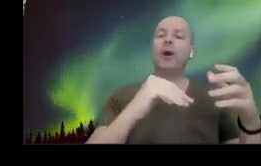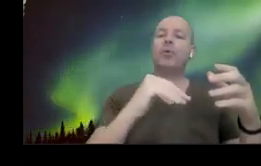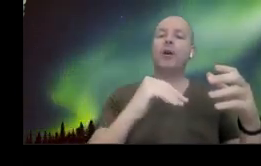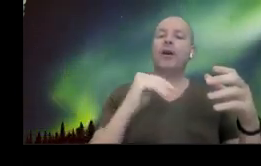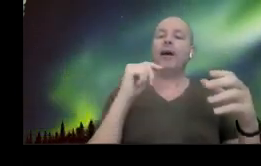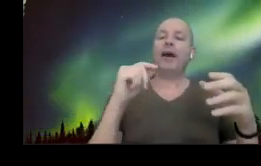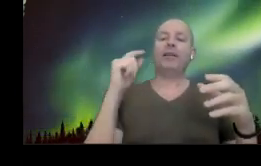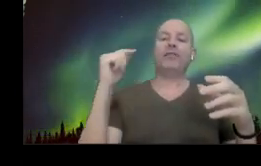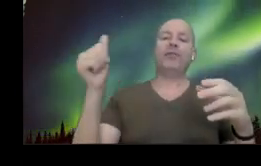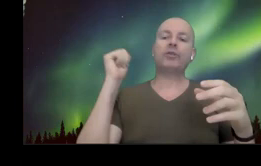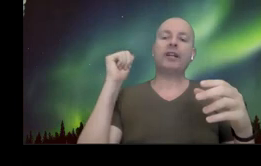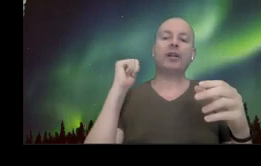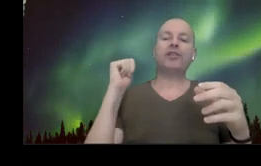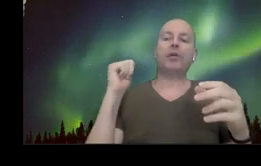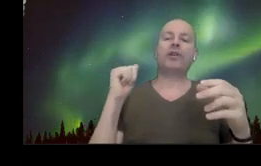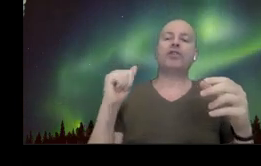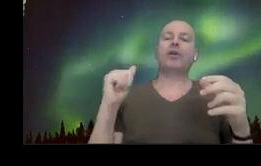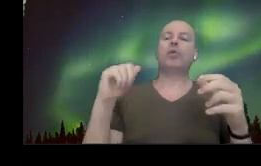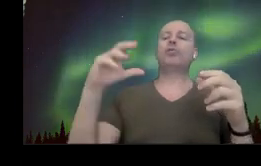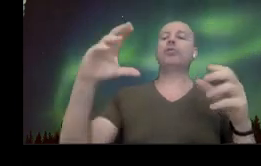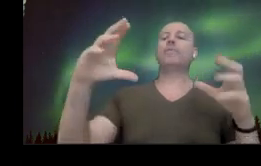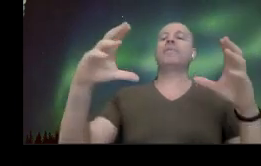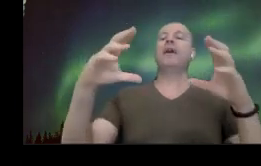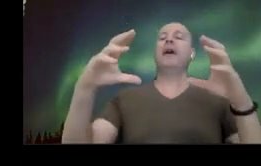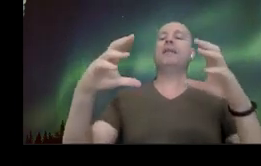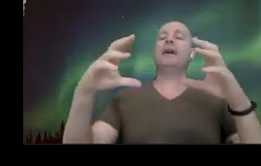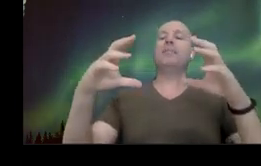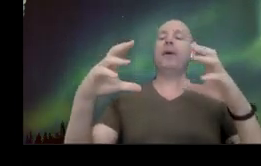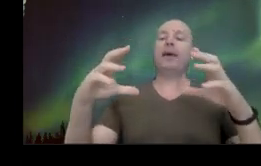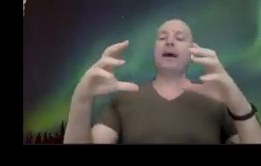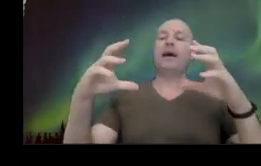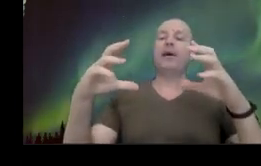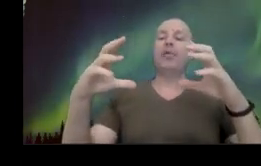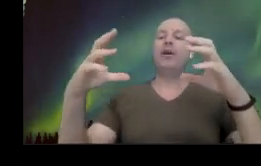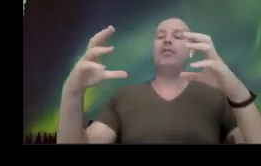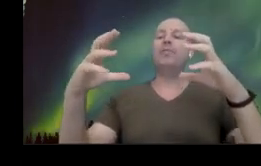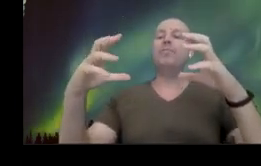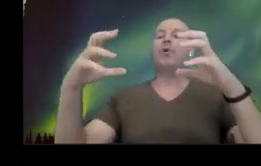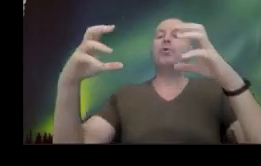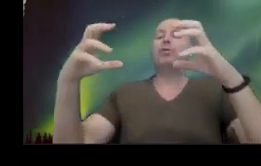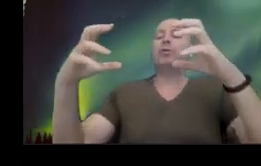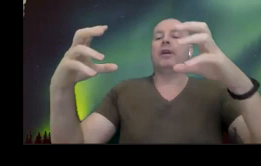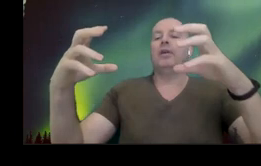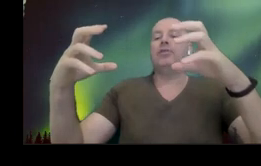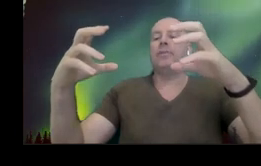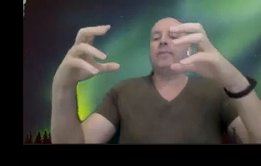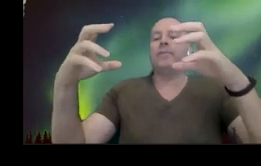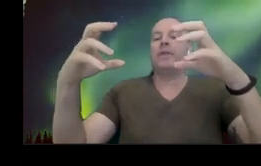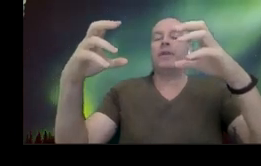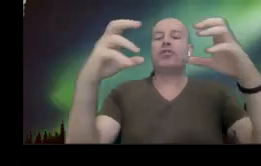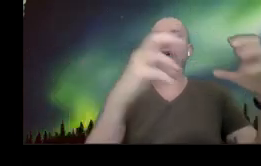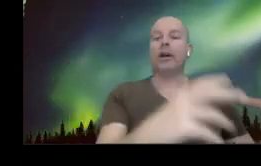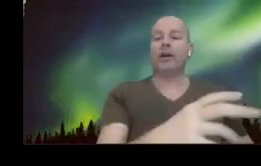ela é pontual. Vamos voltar lá na nossa aulinha de recurso. Ela pega um grande pool de